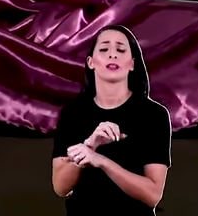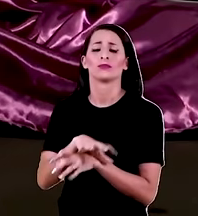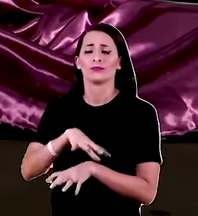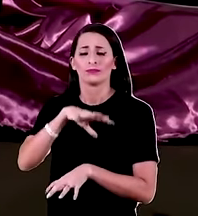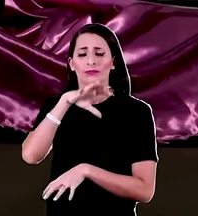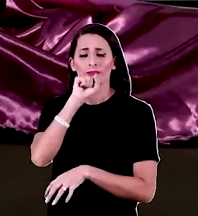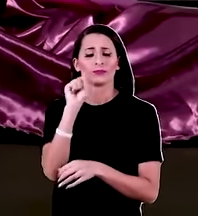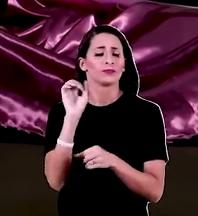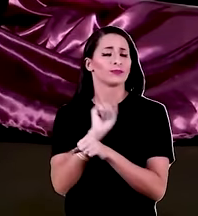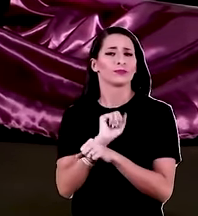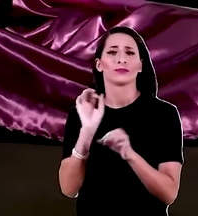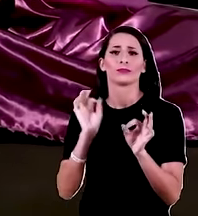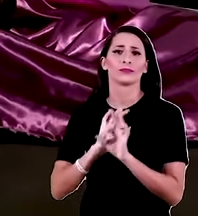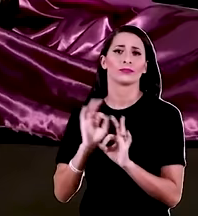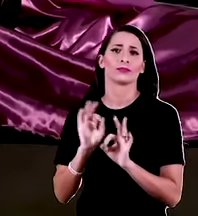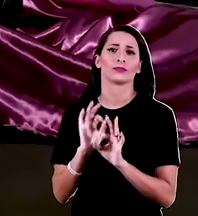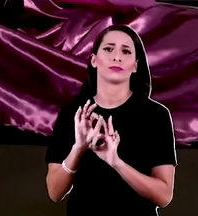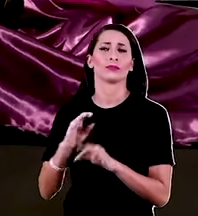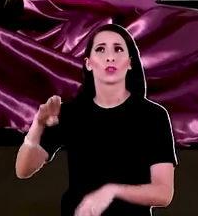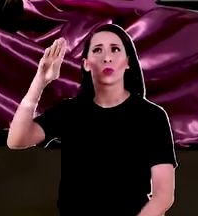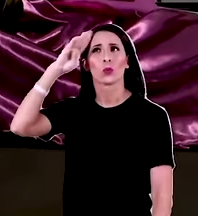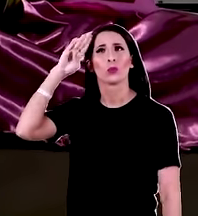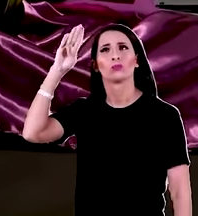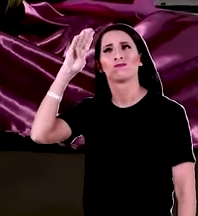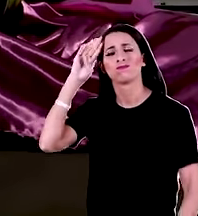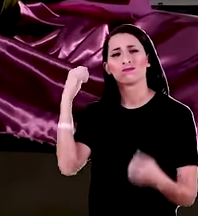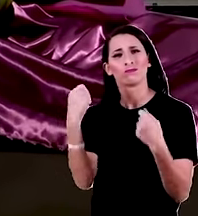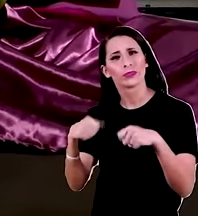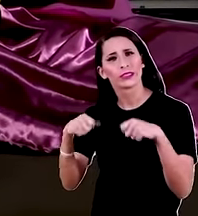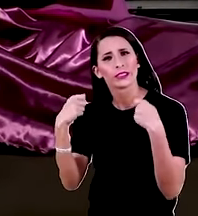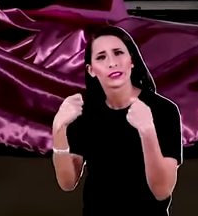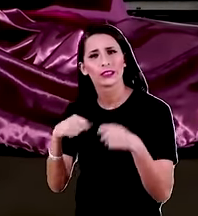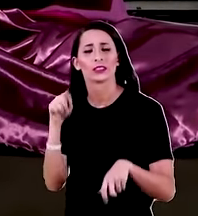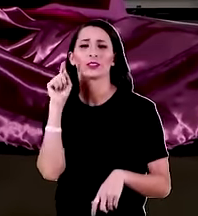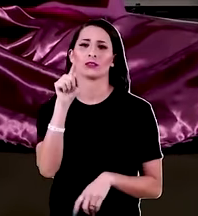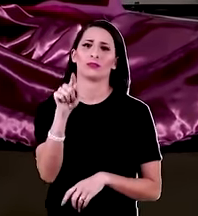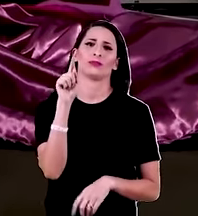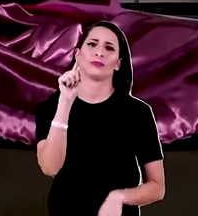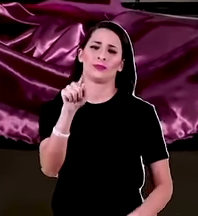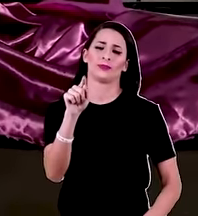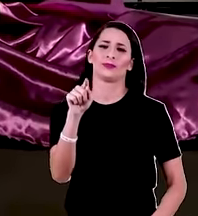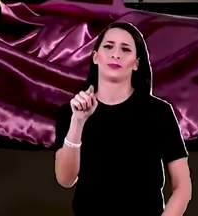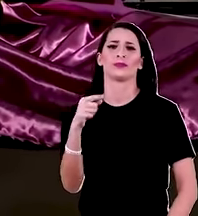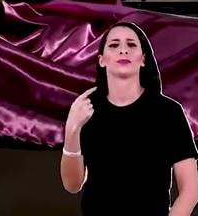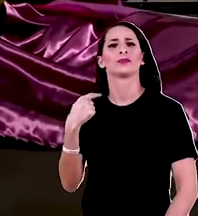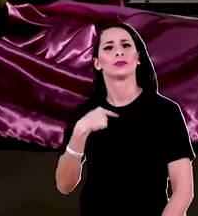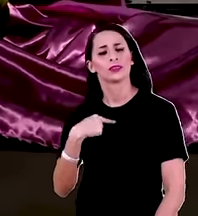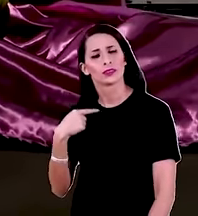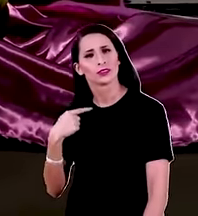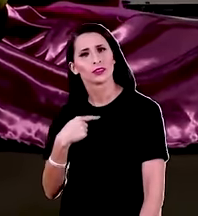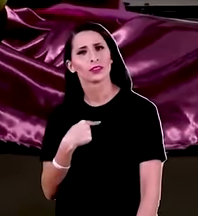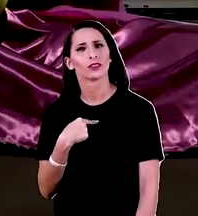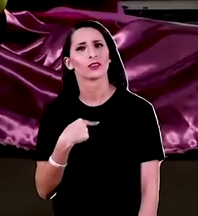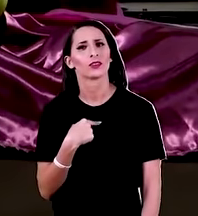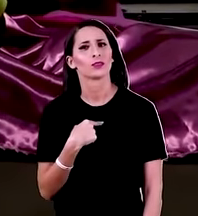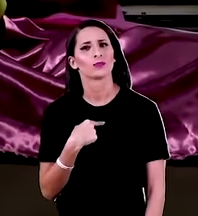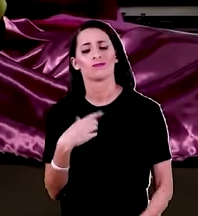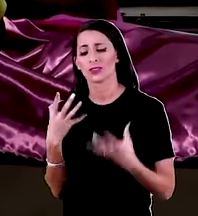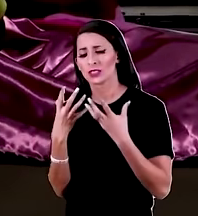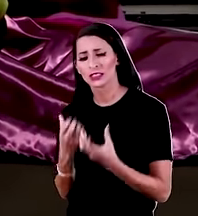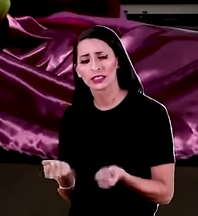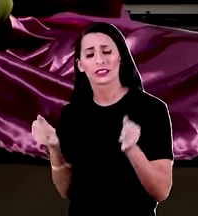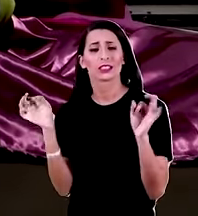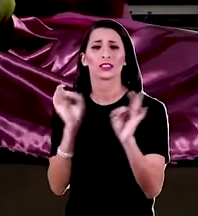respirar. O exército precisa de você. E eu não vou deixar